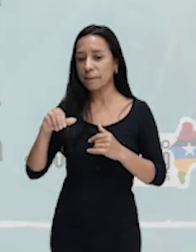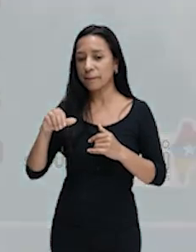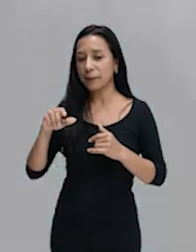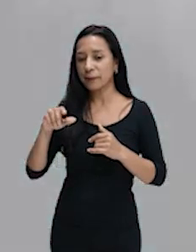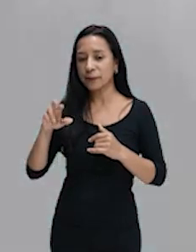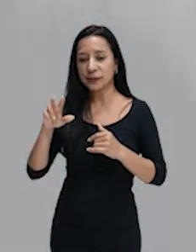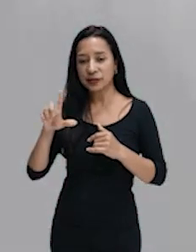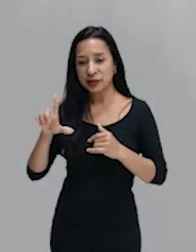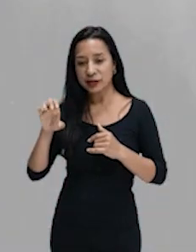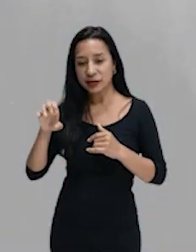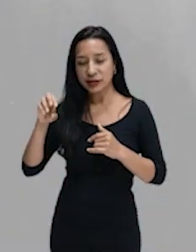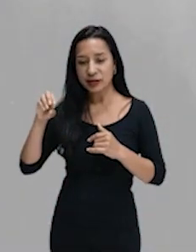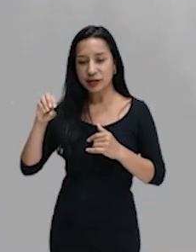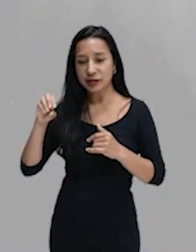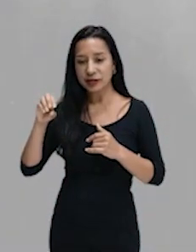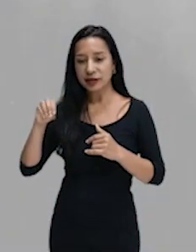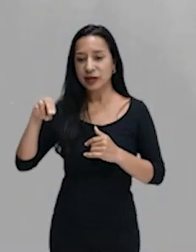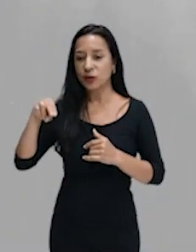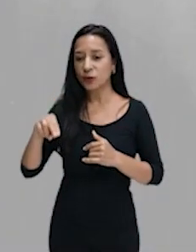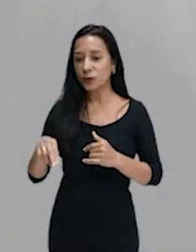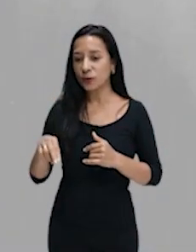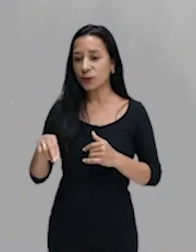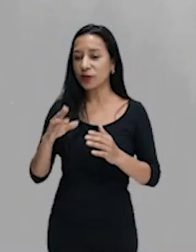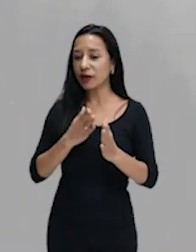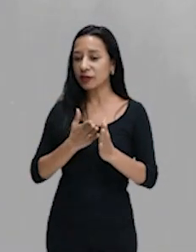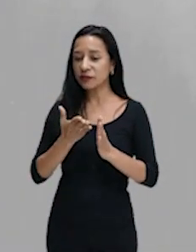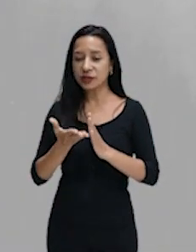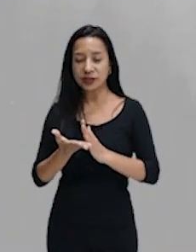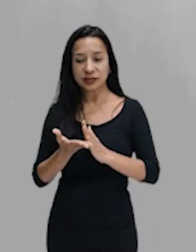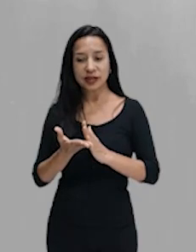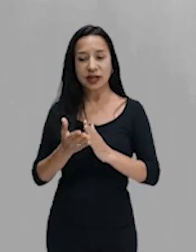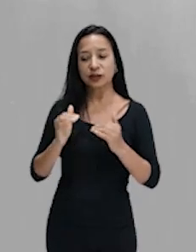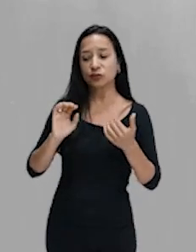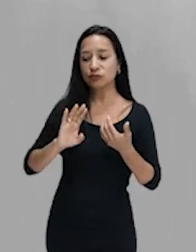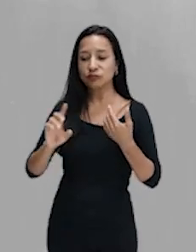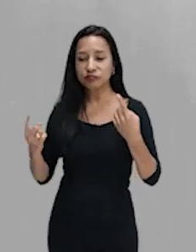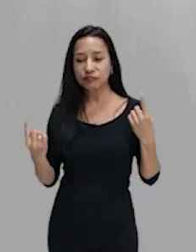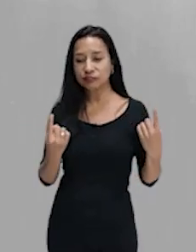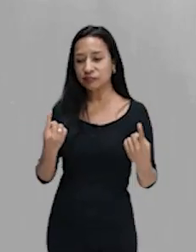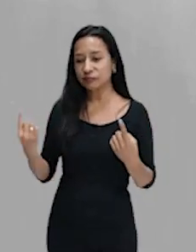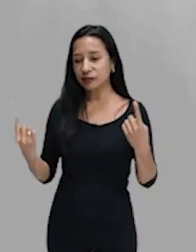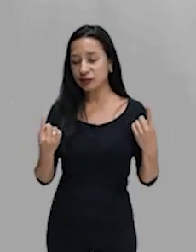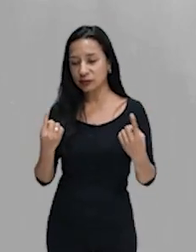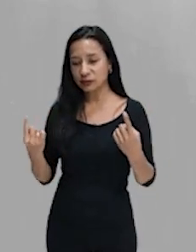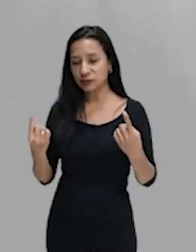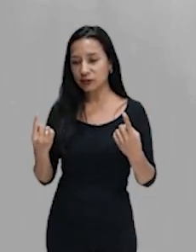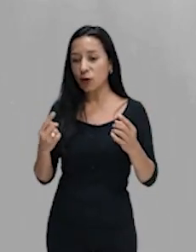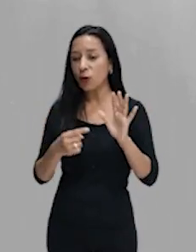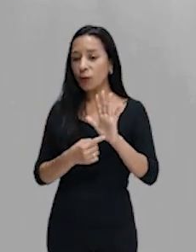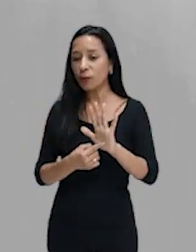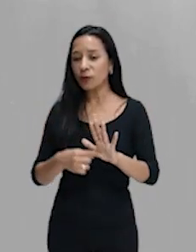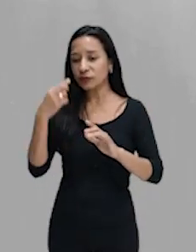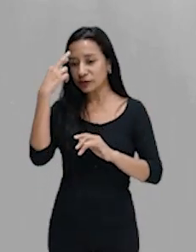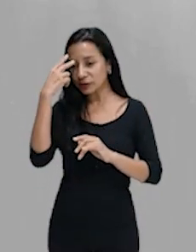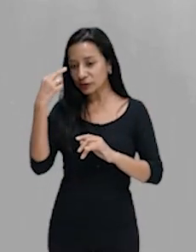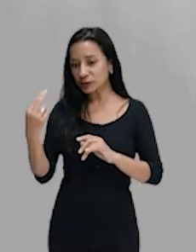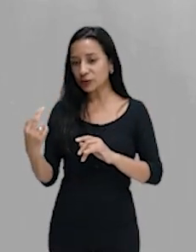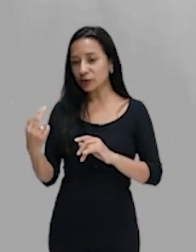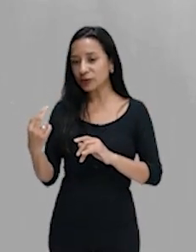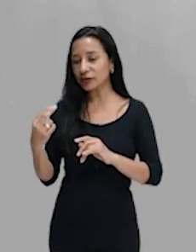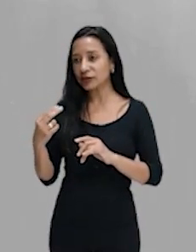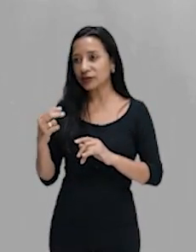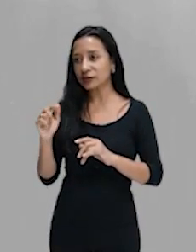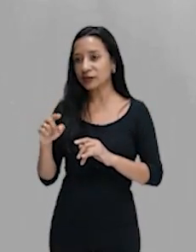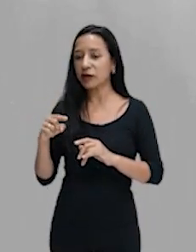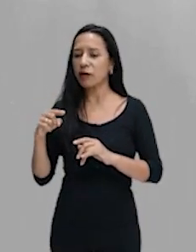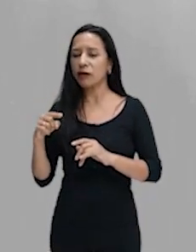depois de cansar de tanta infidelidade do Diego. Devido às constantes traições, principalmente o episódio com a